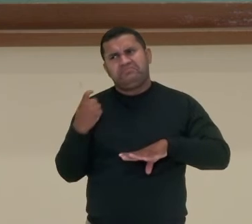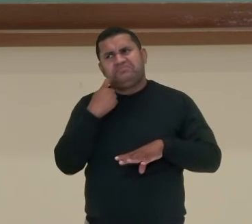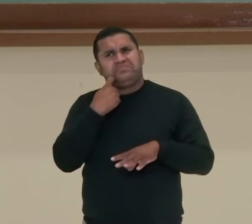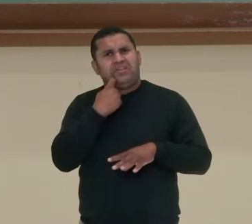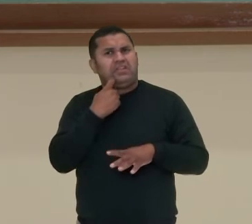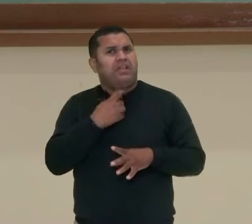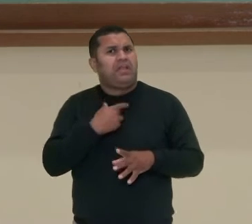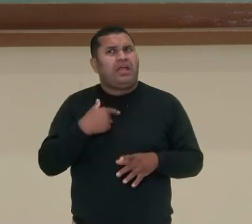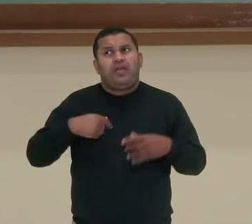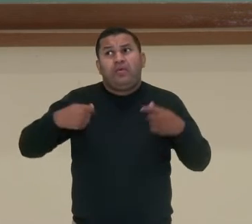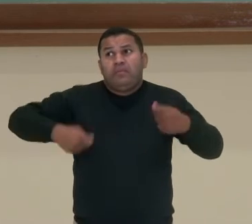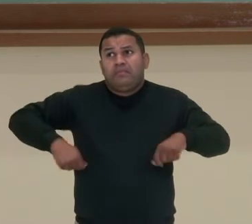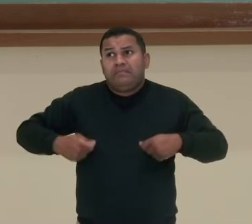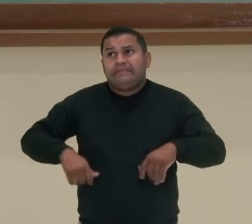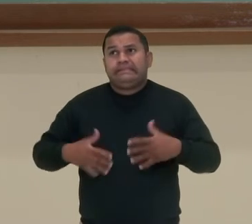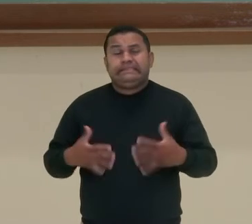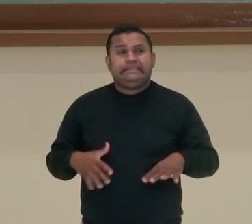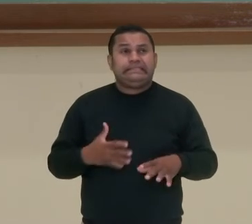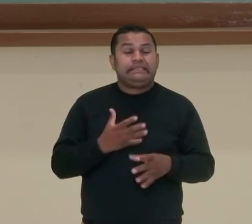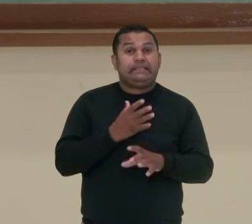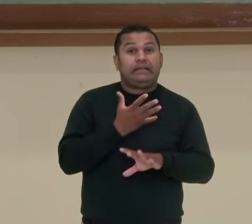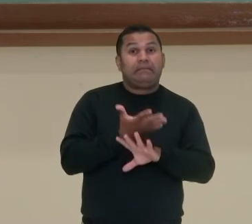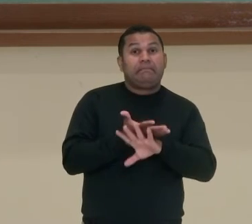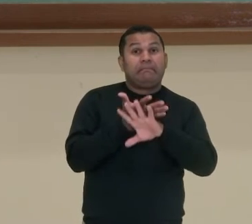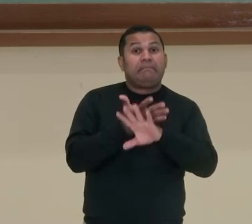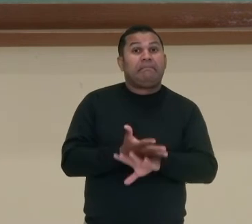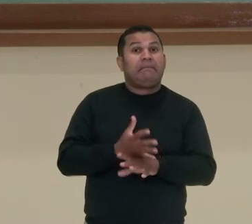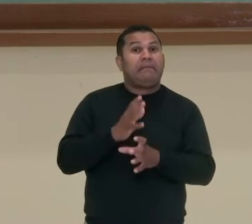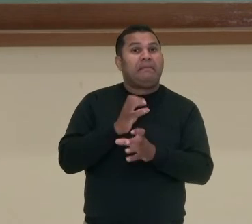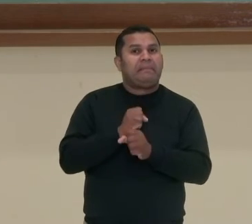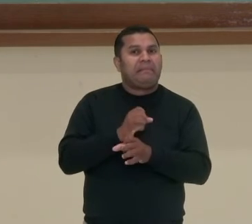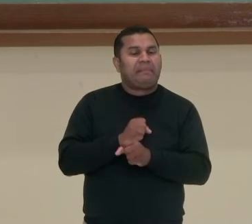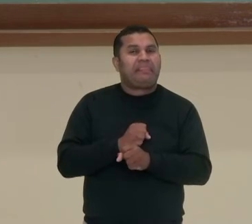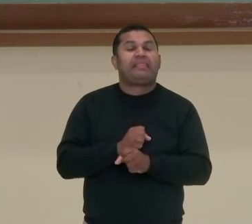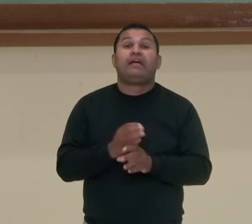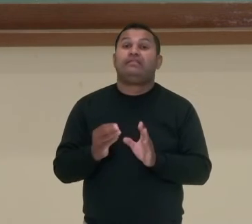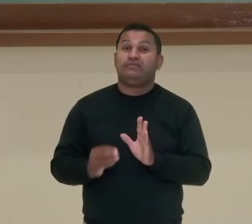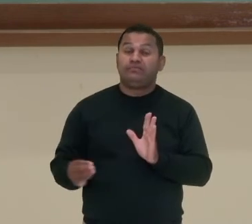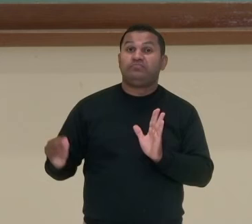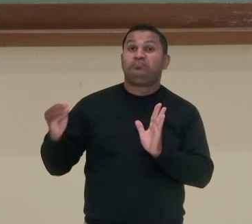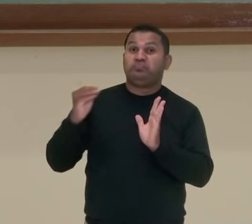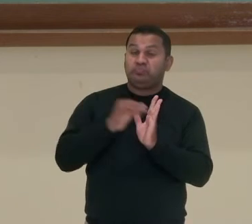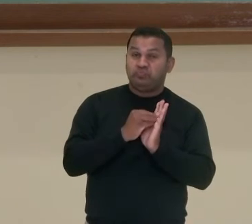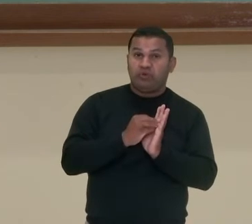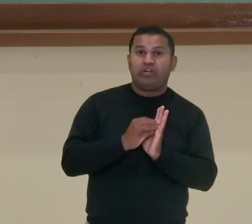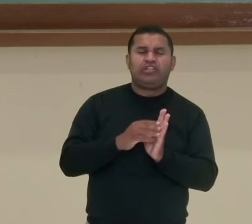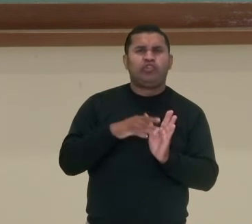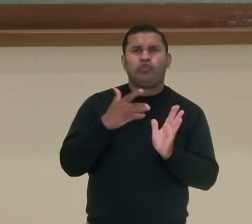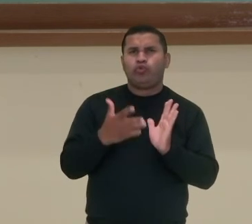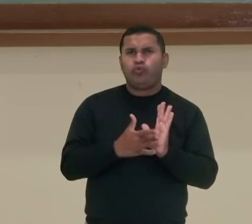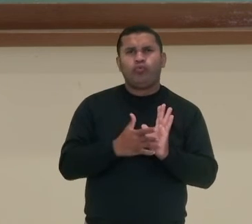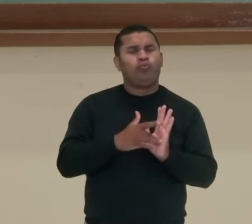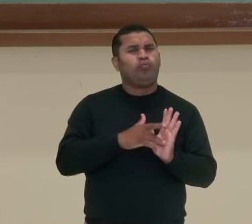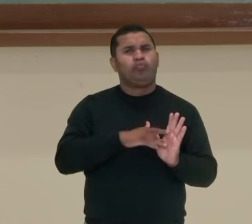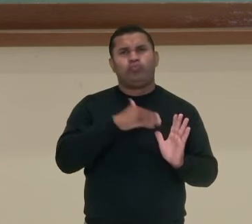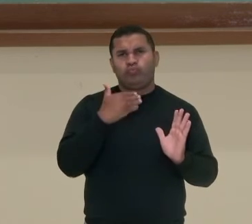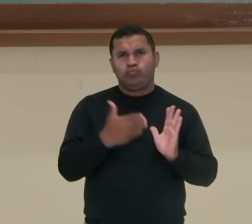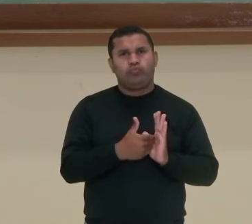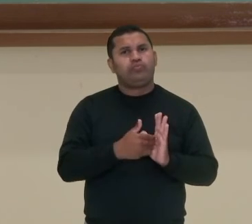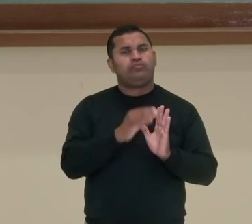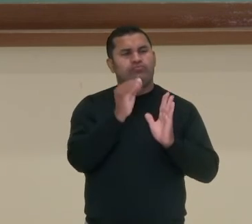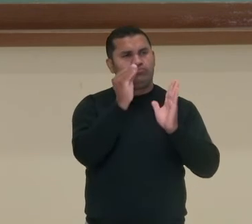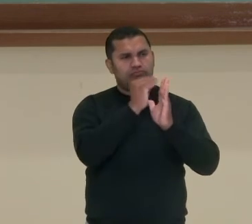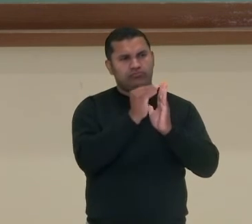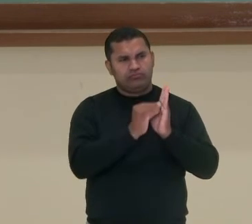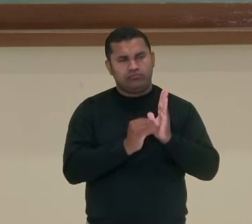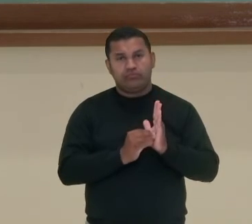ou quinta a disciplina de matemática. Né? Então identifique as maiores dificuldades ou